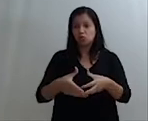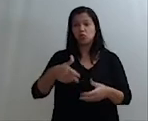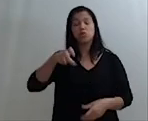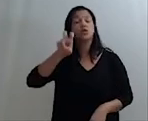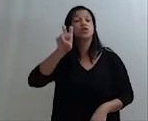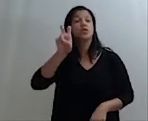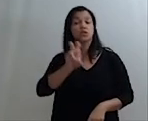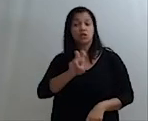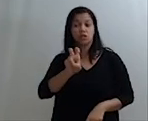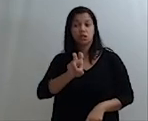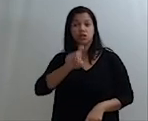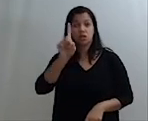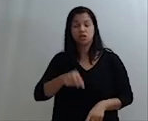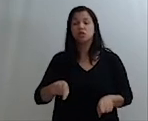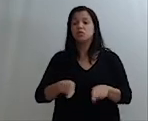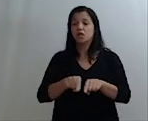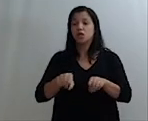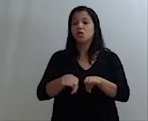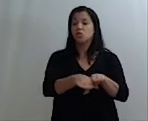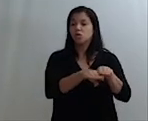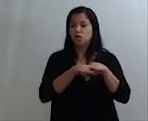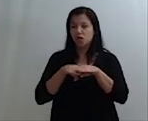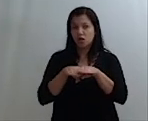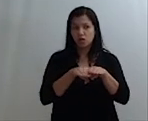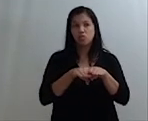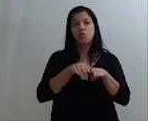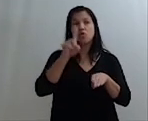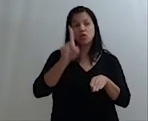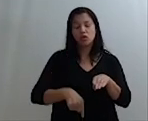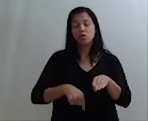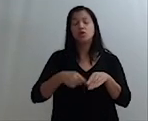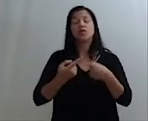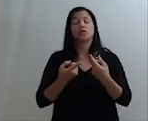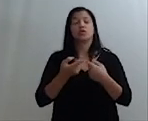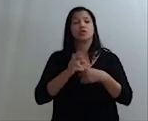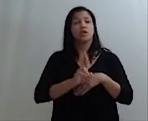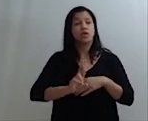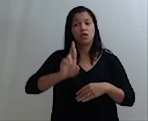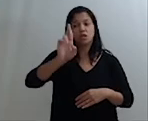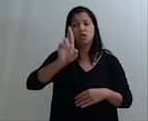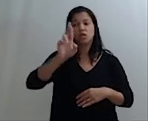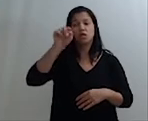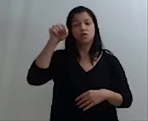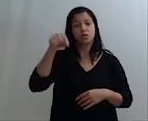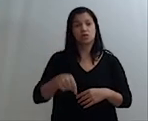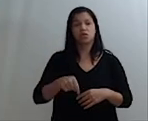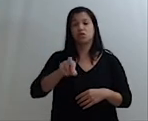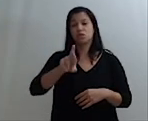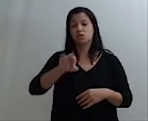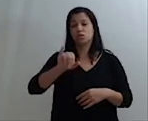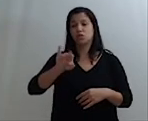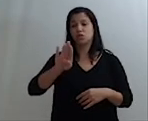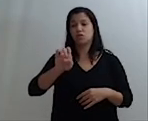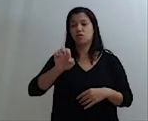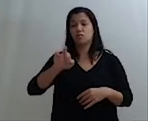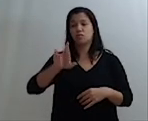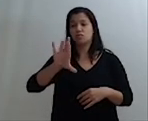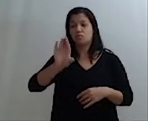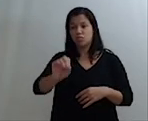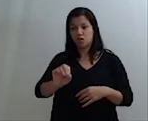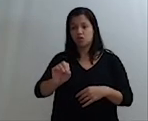também foi por unanimidade de relatoria do eminente eminente Ministro Ribeiro Dantas em decisão